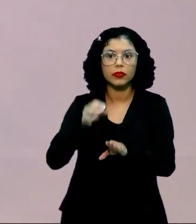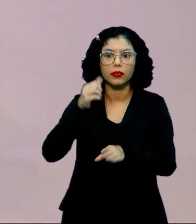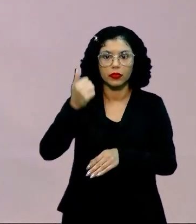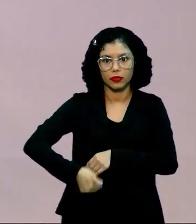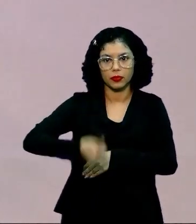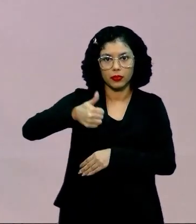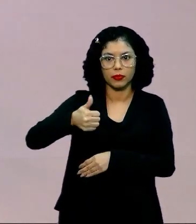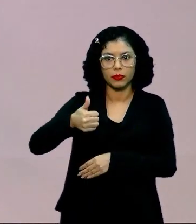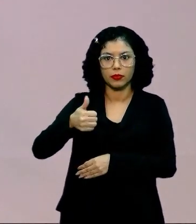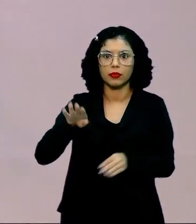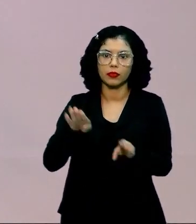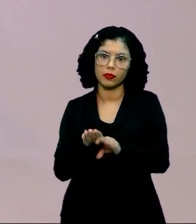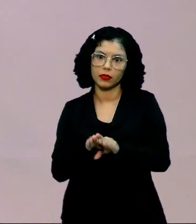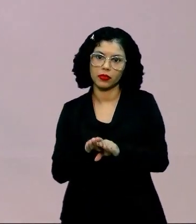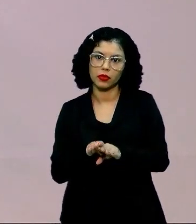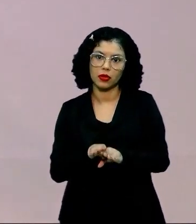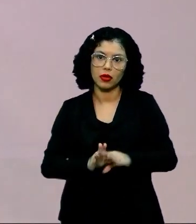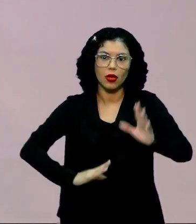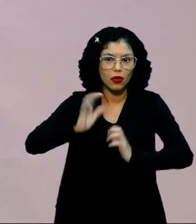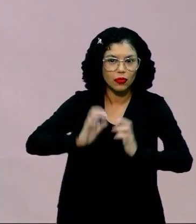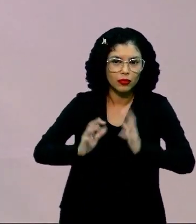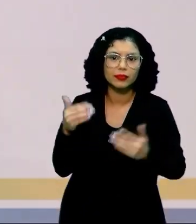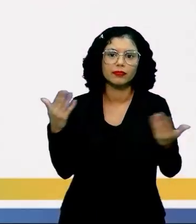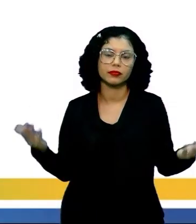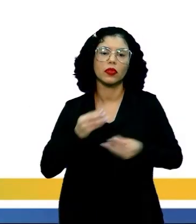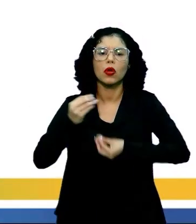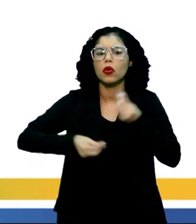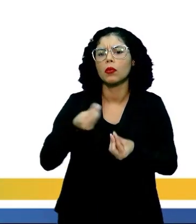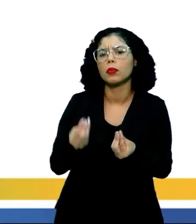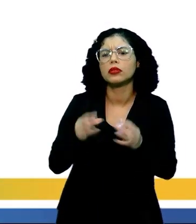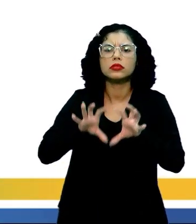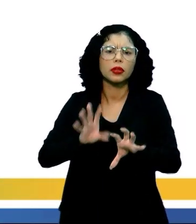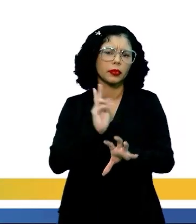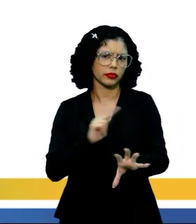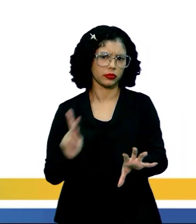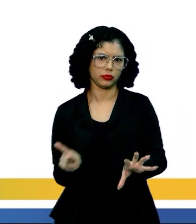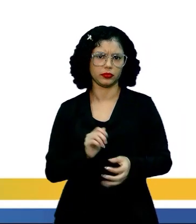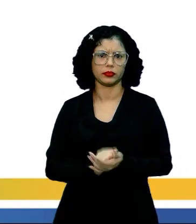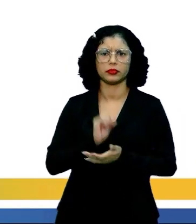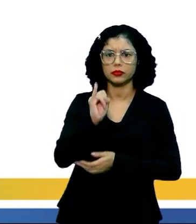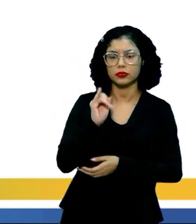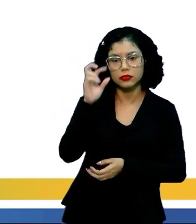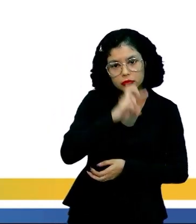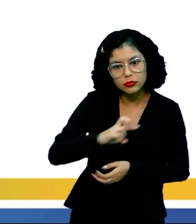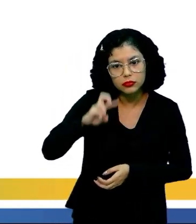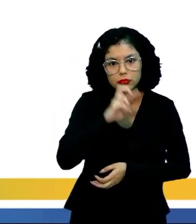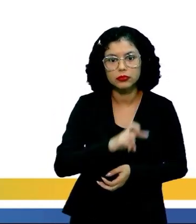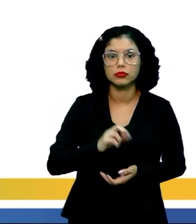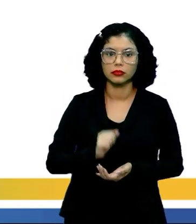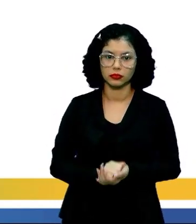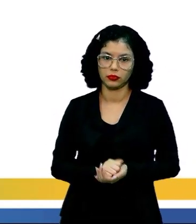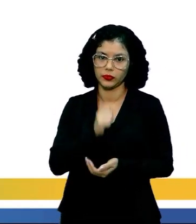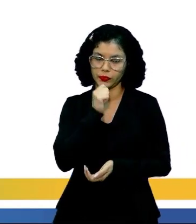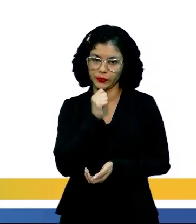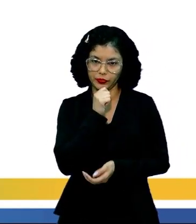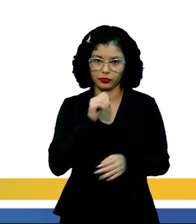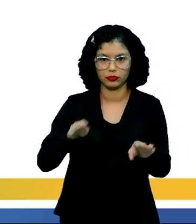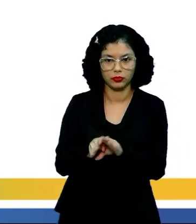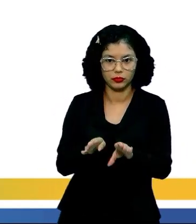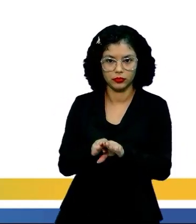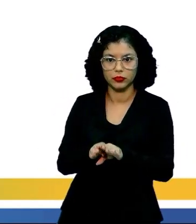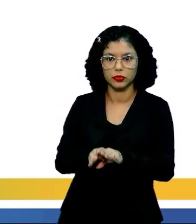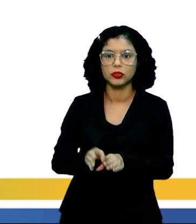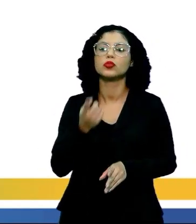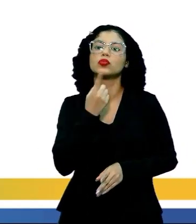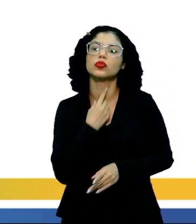primeiro desconto. E isso confunde muita gente. Como assim, professor? Se você analisar aqui, ó, o cliente